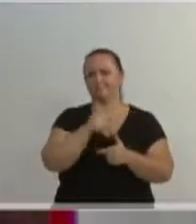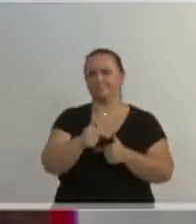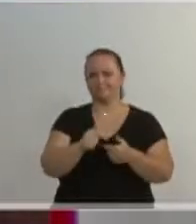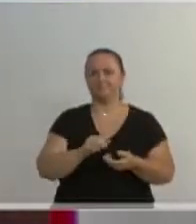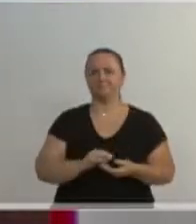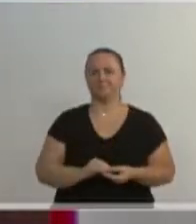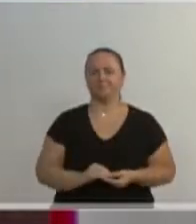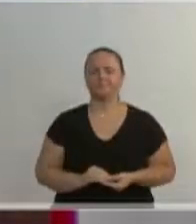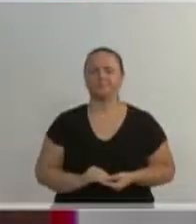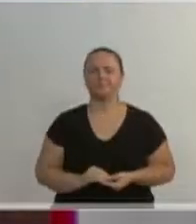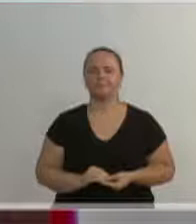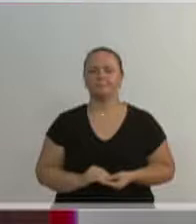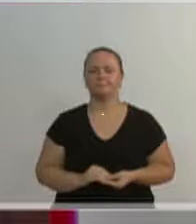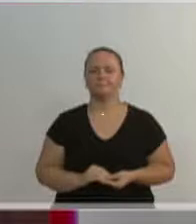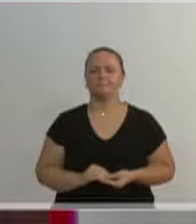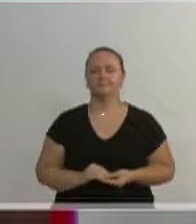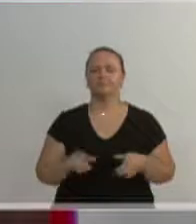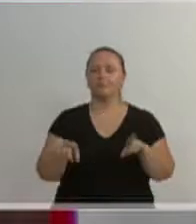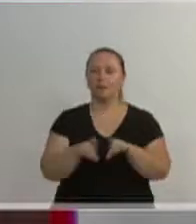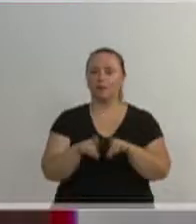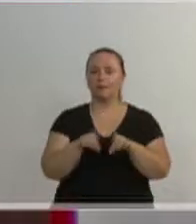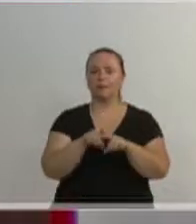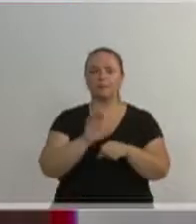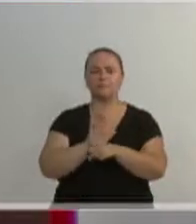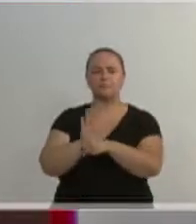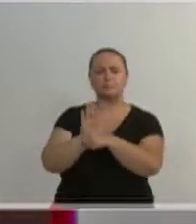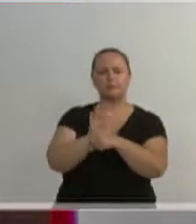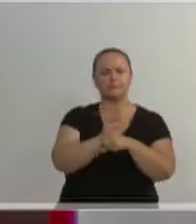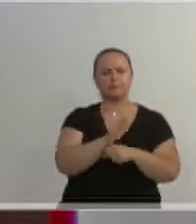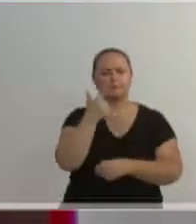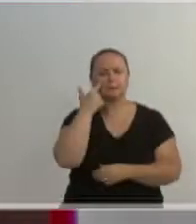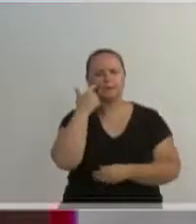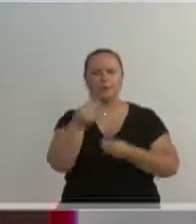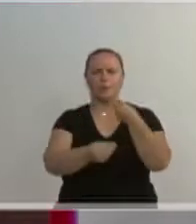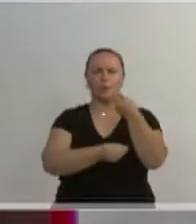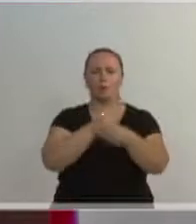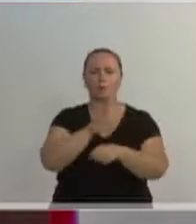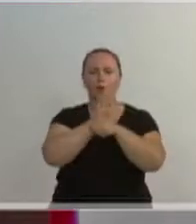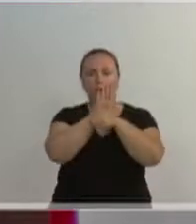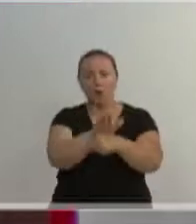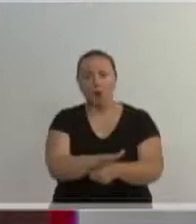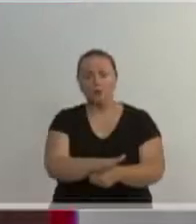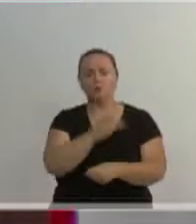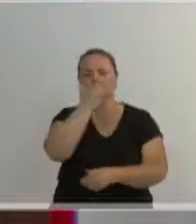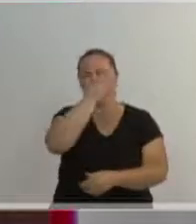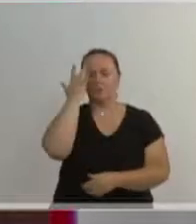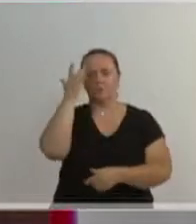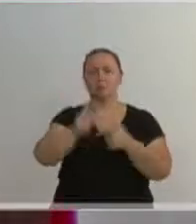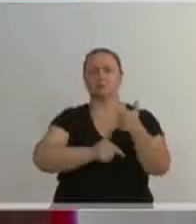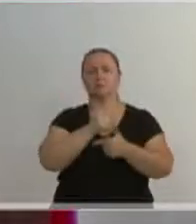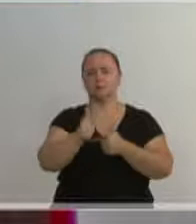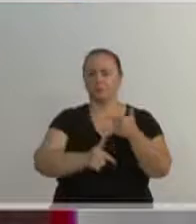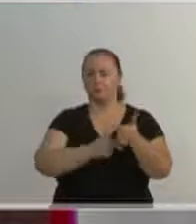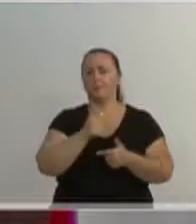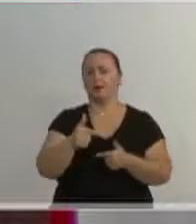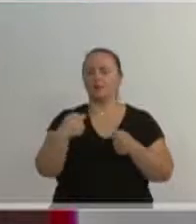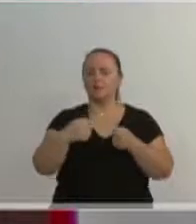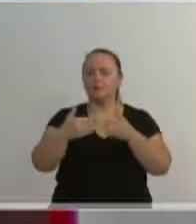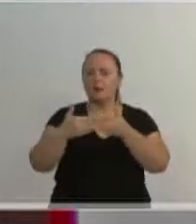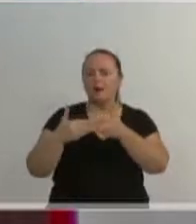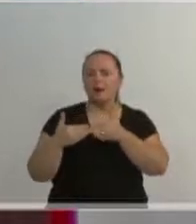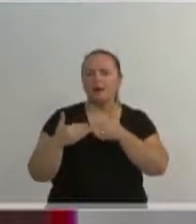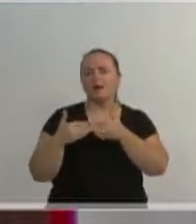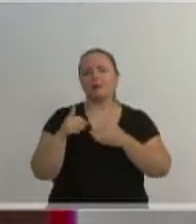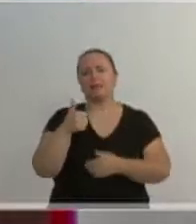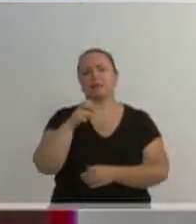essa assistência é ao trabalhador sofreu acidente que precisa ficar afastado do trabalho por mais de 15